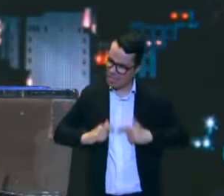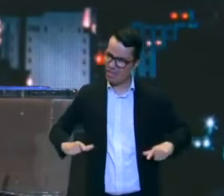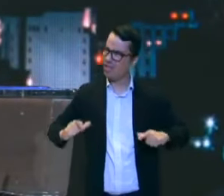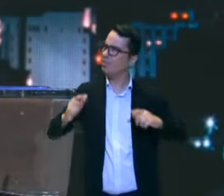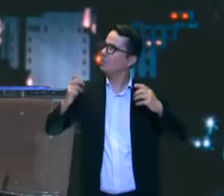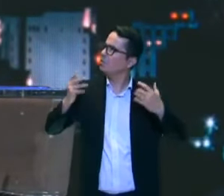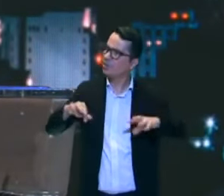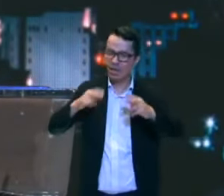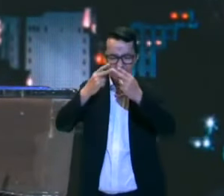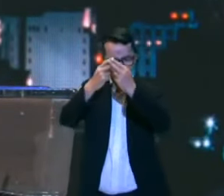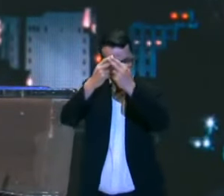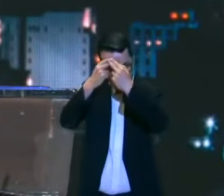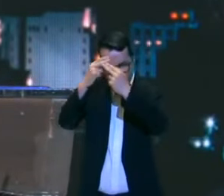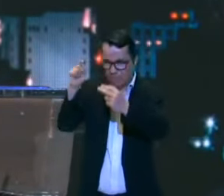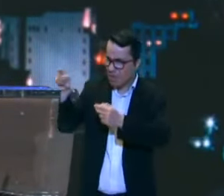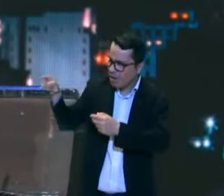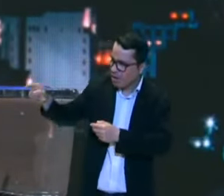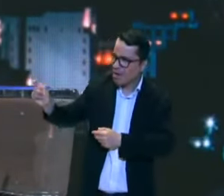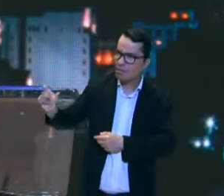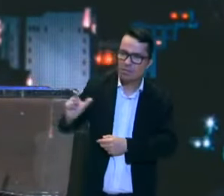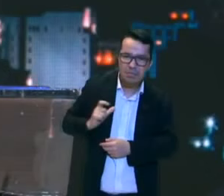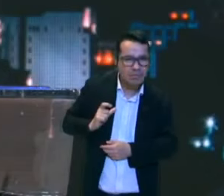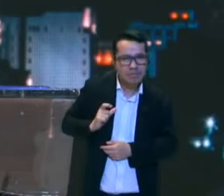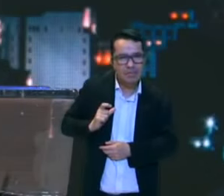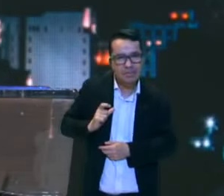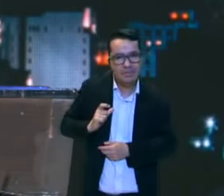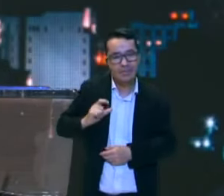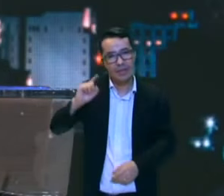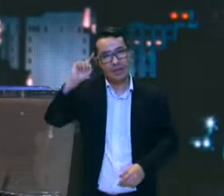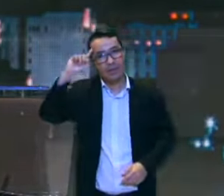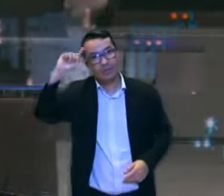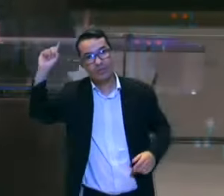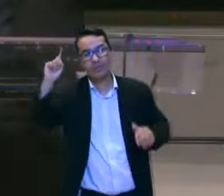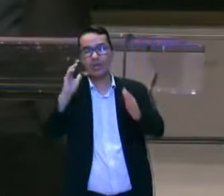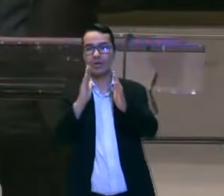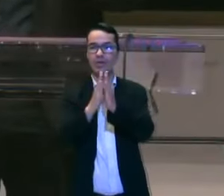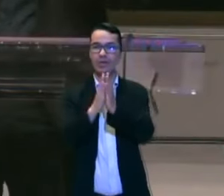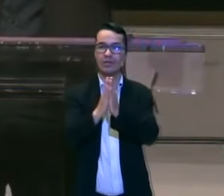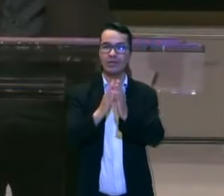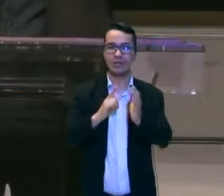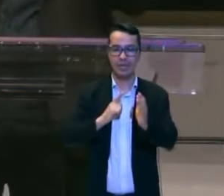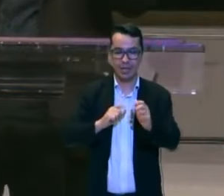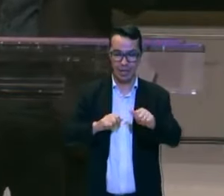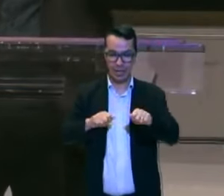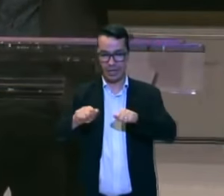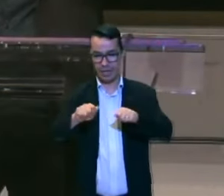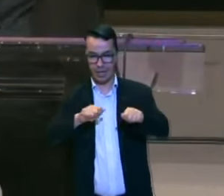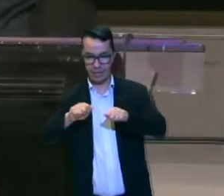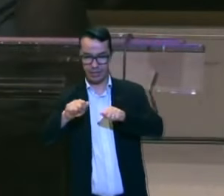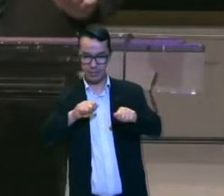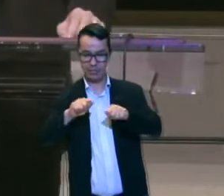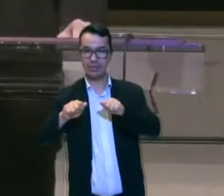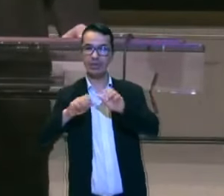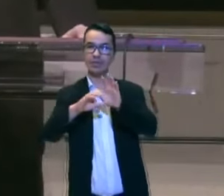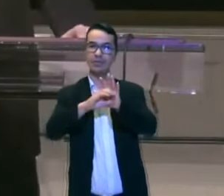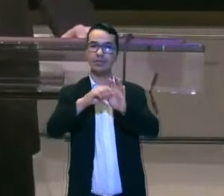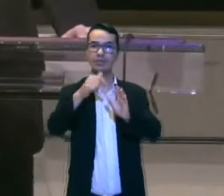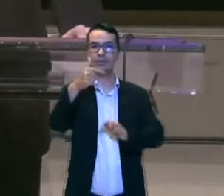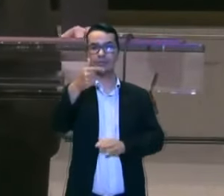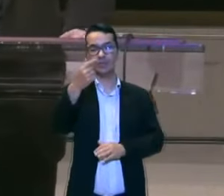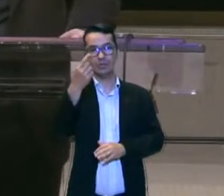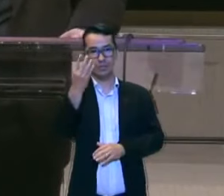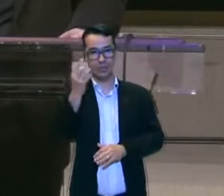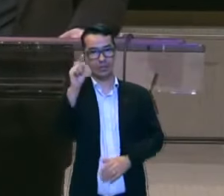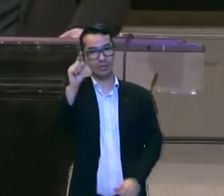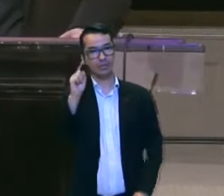ele está orando. Ele abre em Atos 24:16, que diz, por isso eu procuro me exercitar,